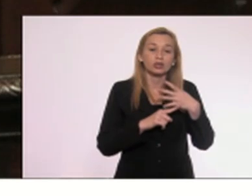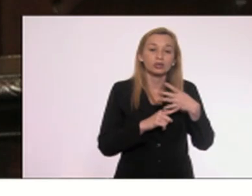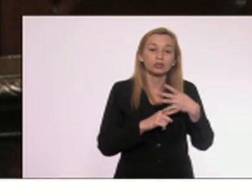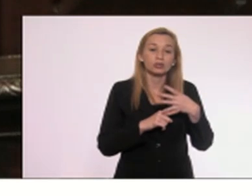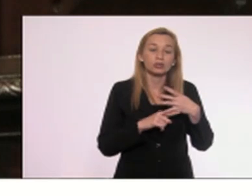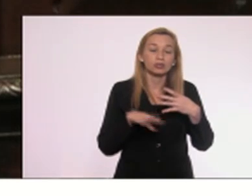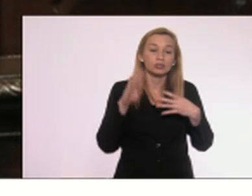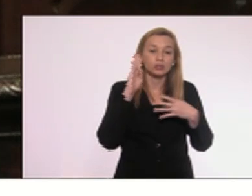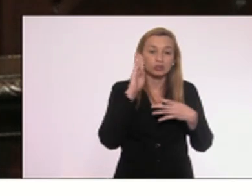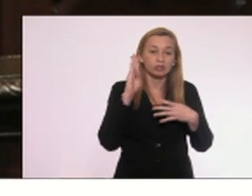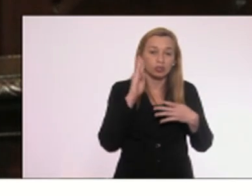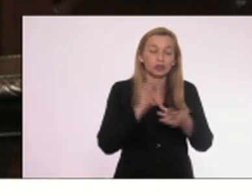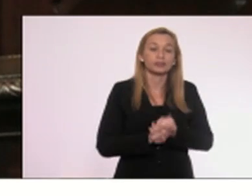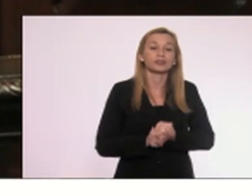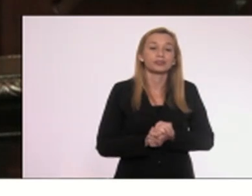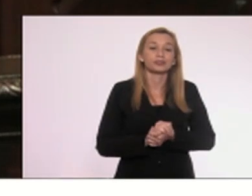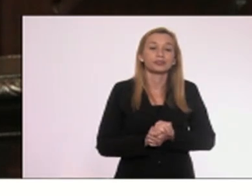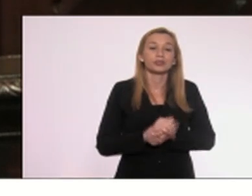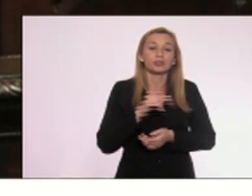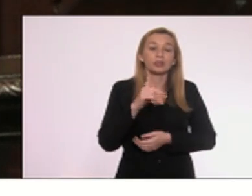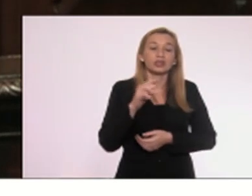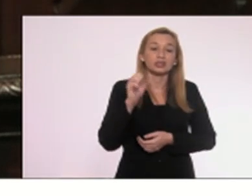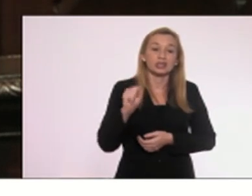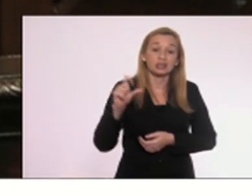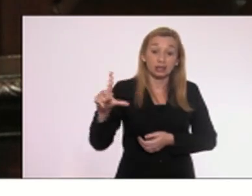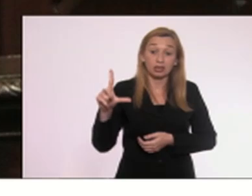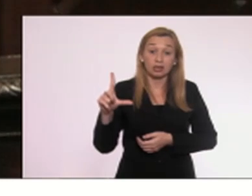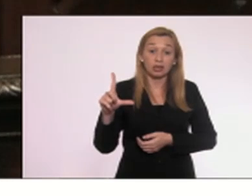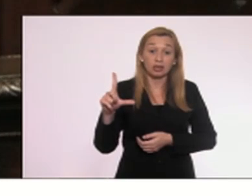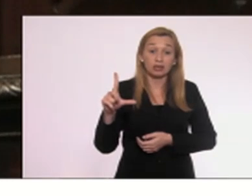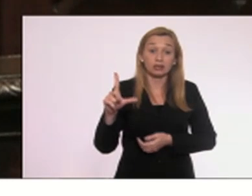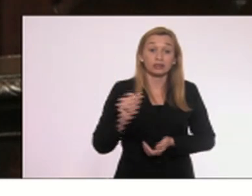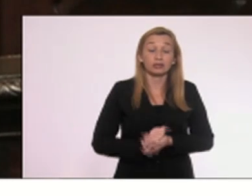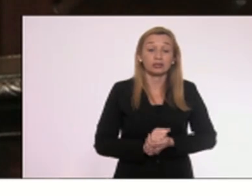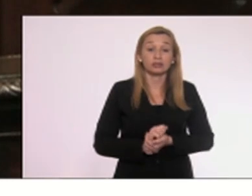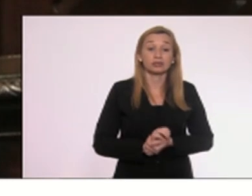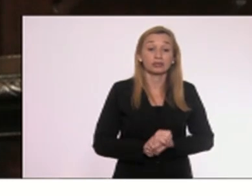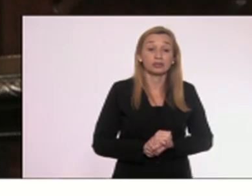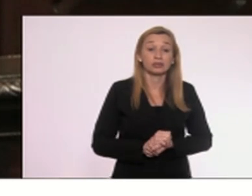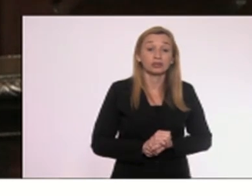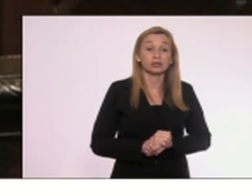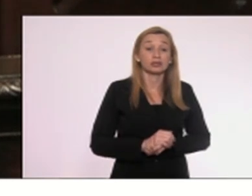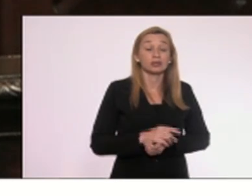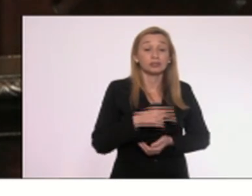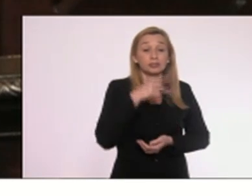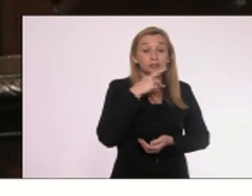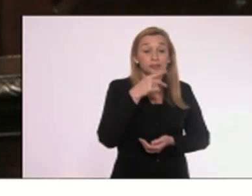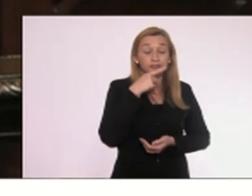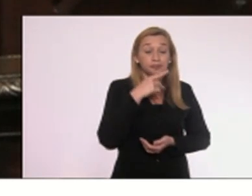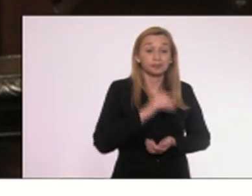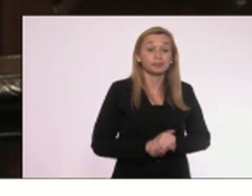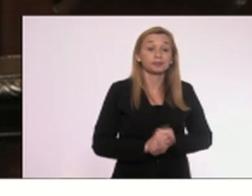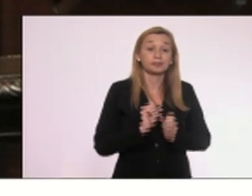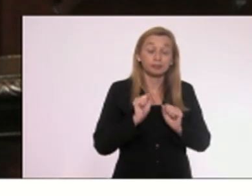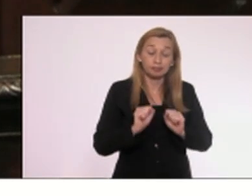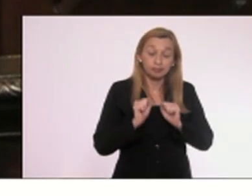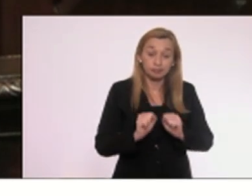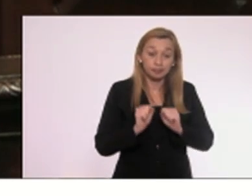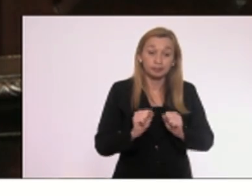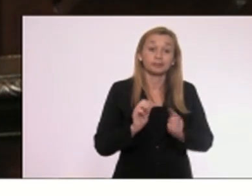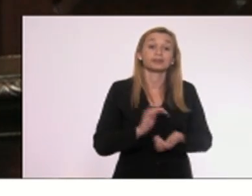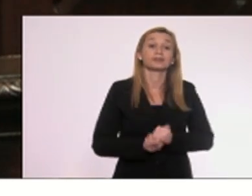principalmente egressos do PSL, como o partido aqui pudesse